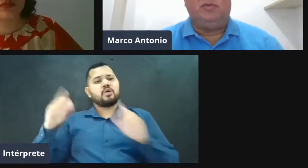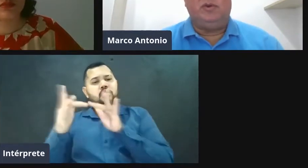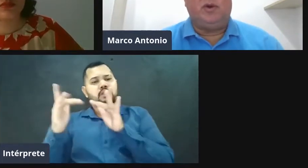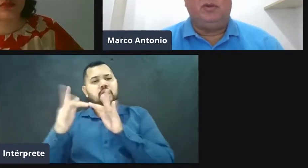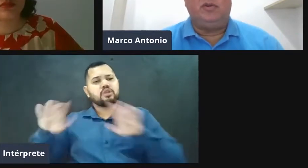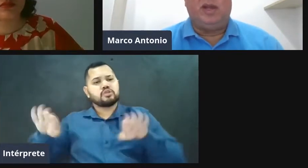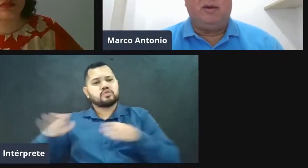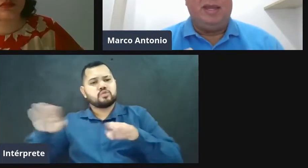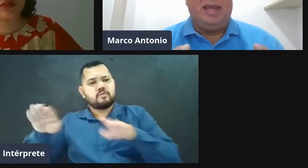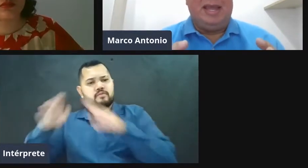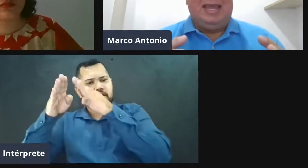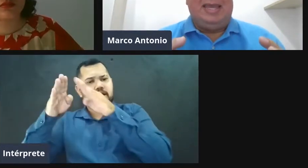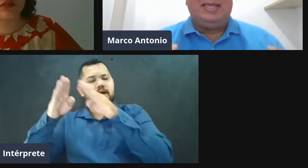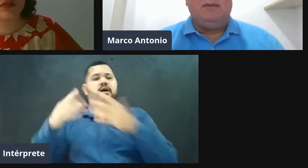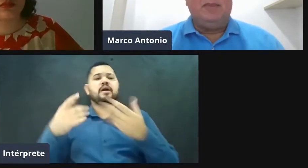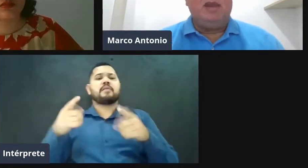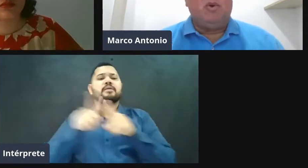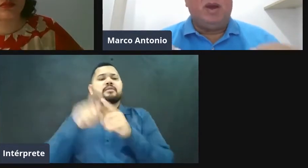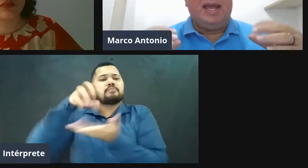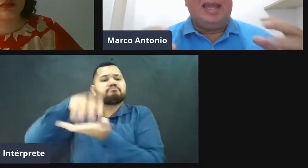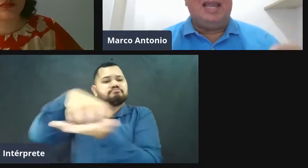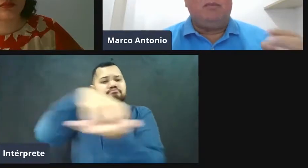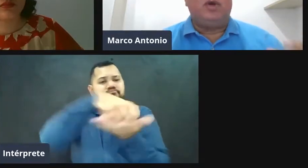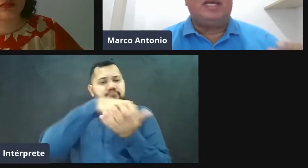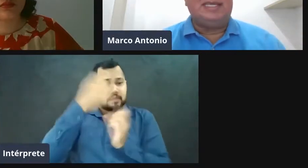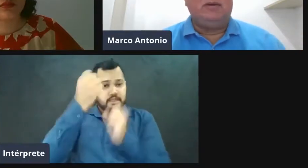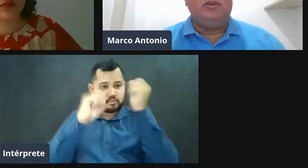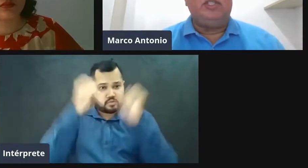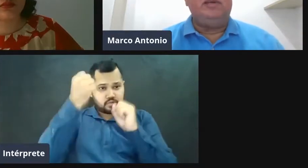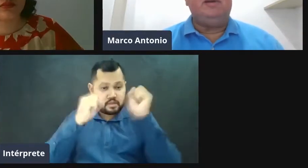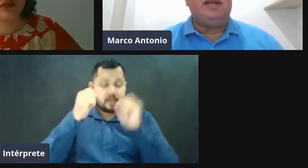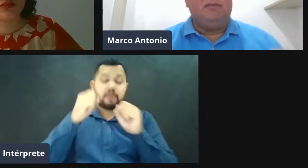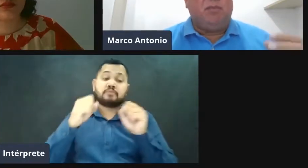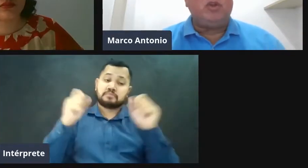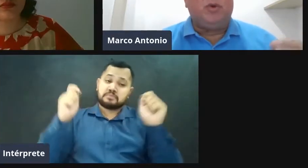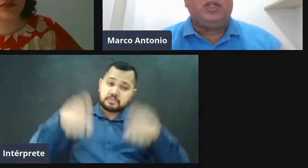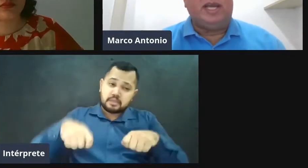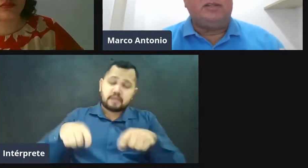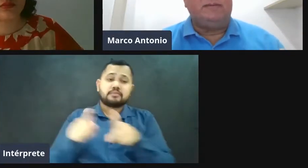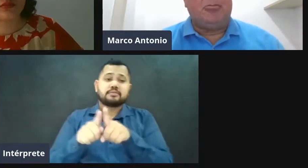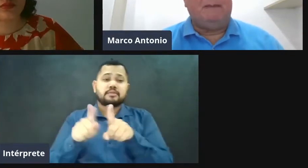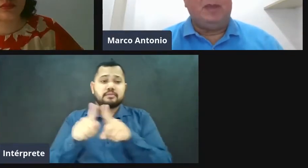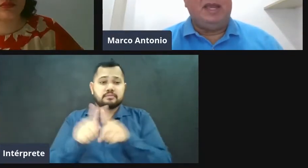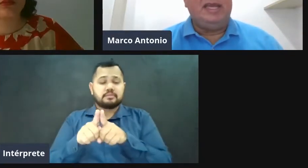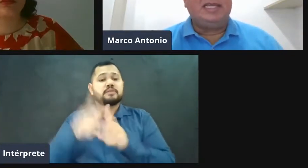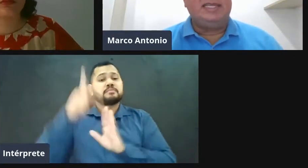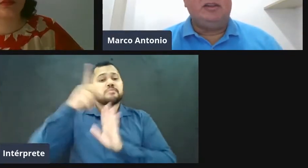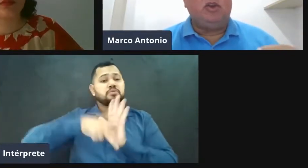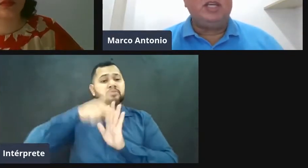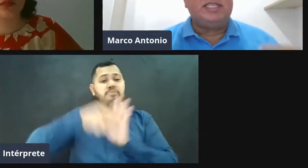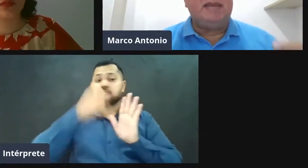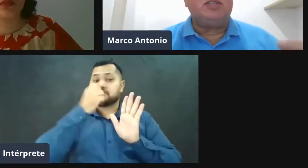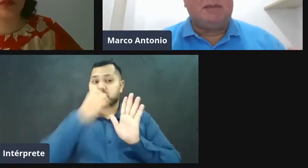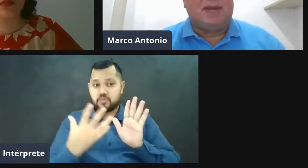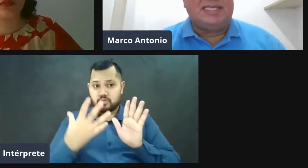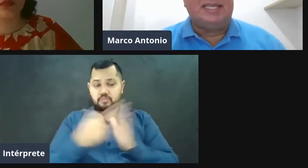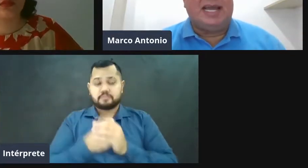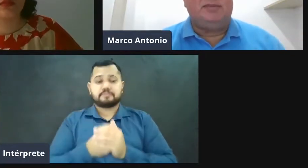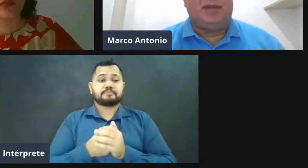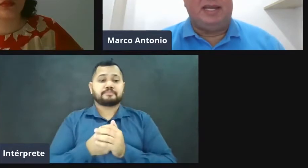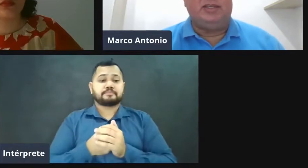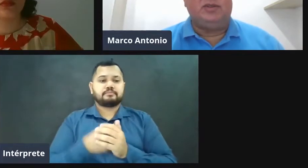os órgãos do polo industrial, e também com a elaboração de bons projetos. E assim, nós